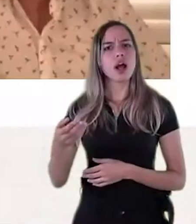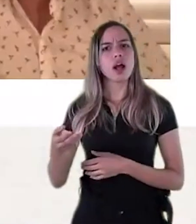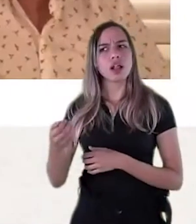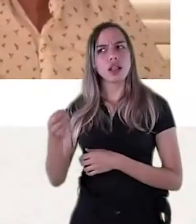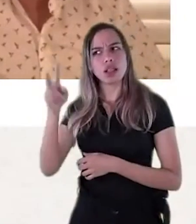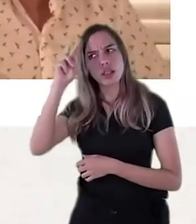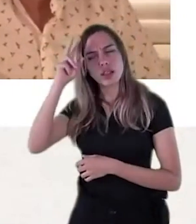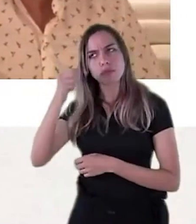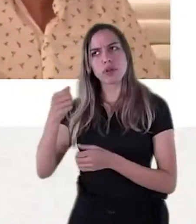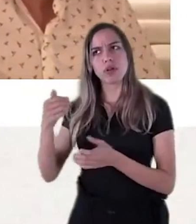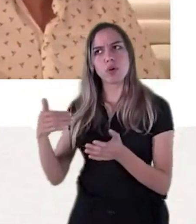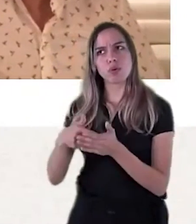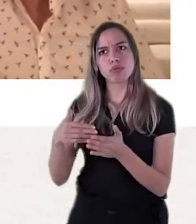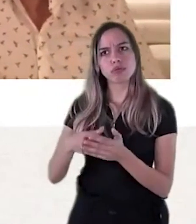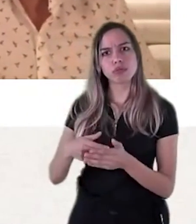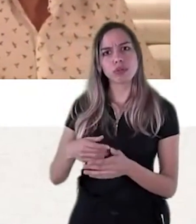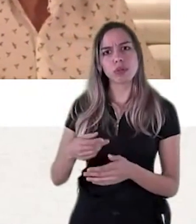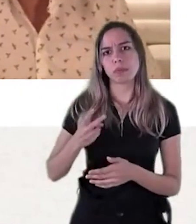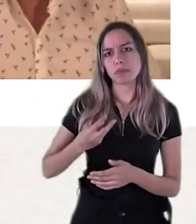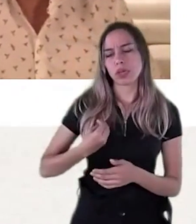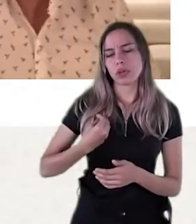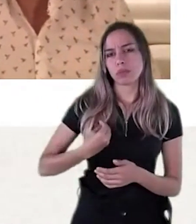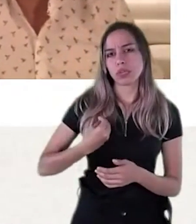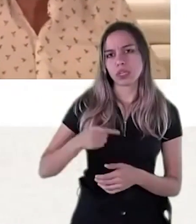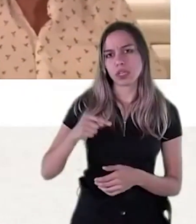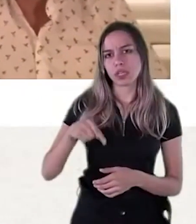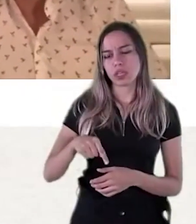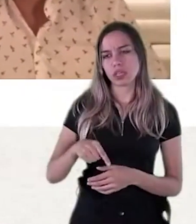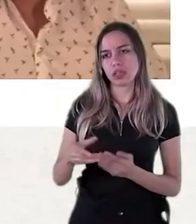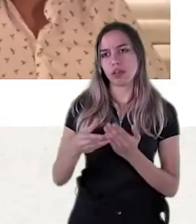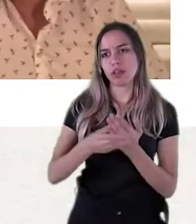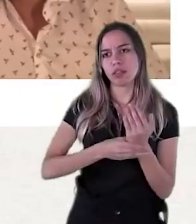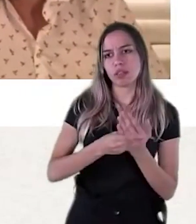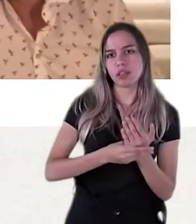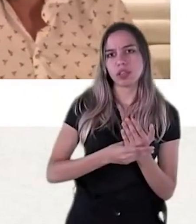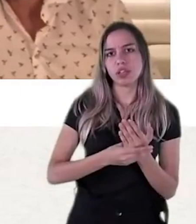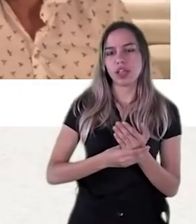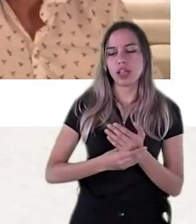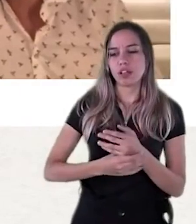os diálogos imaginários com a minha mãe, que eu não consigo terminar nunca.